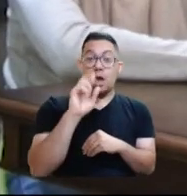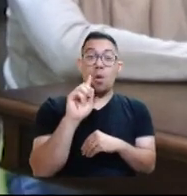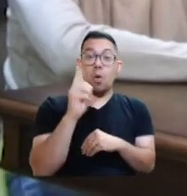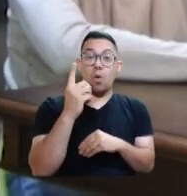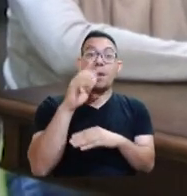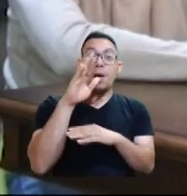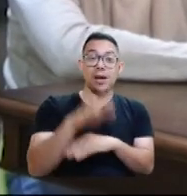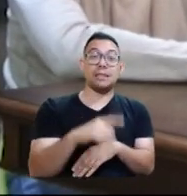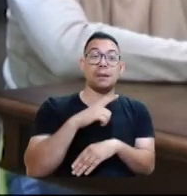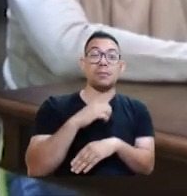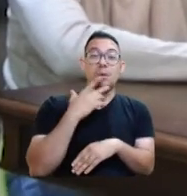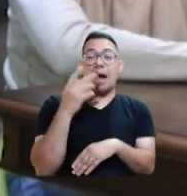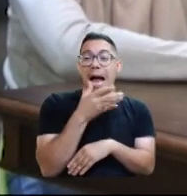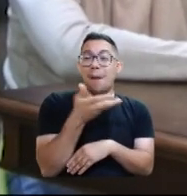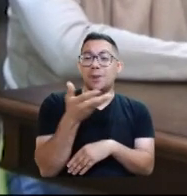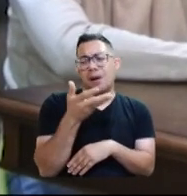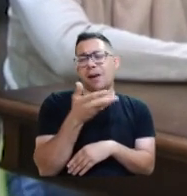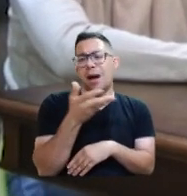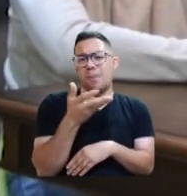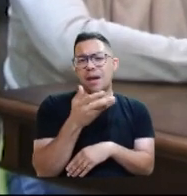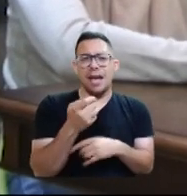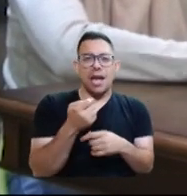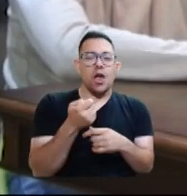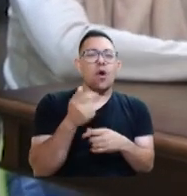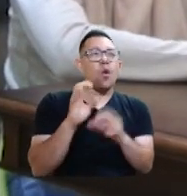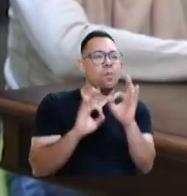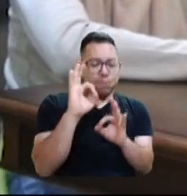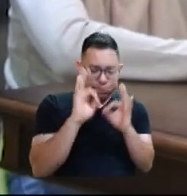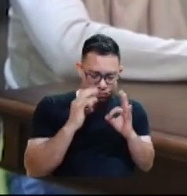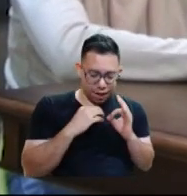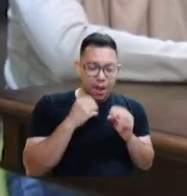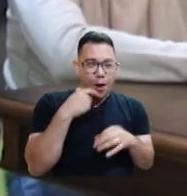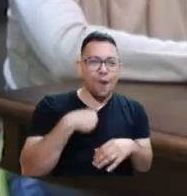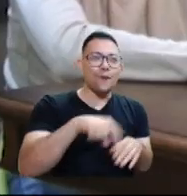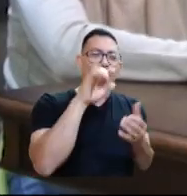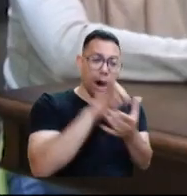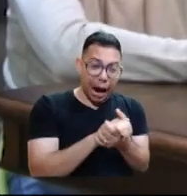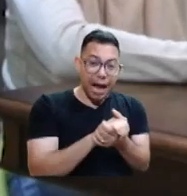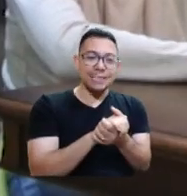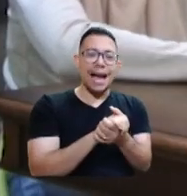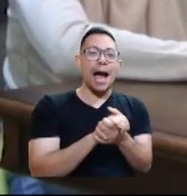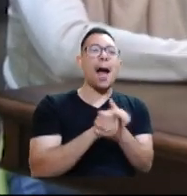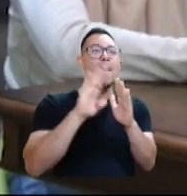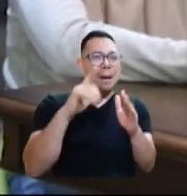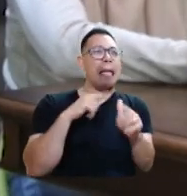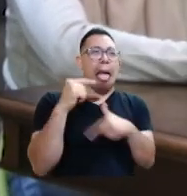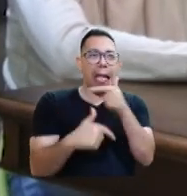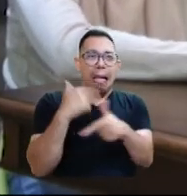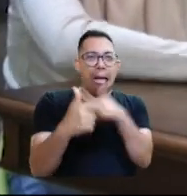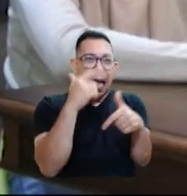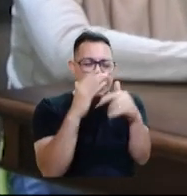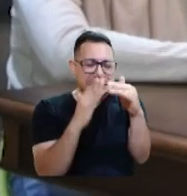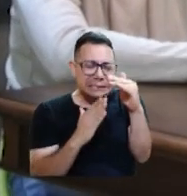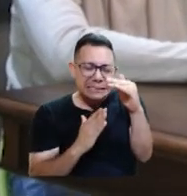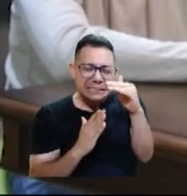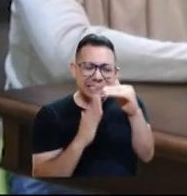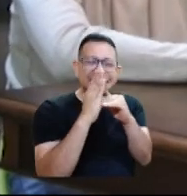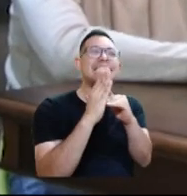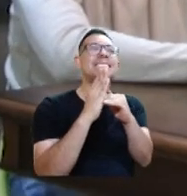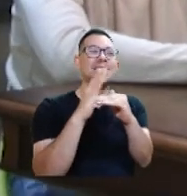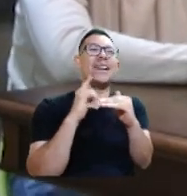movimento. E aí era 1 hora da tarde, tinha gente chegando pedindo para ser atendido rapidinho. Eu já estava trocando de roupa para ir